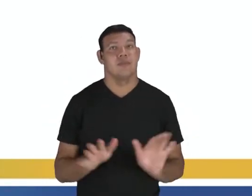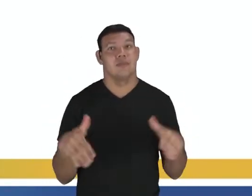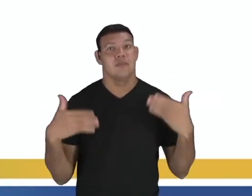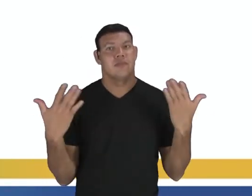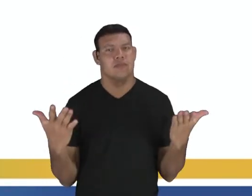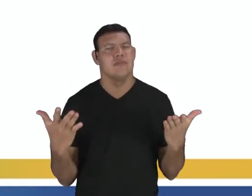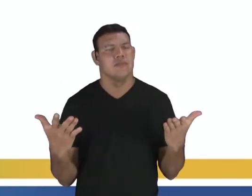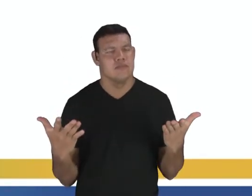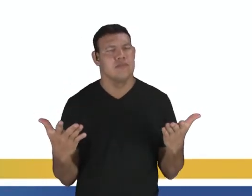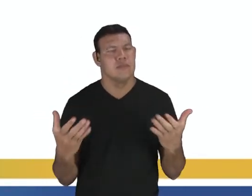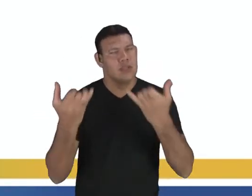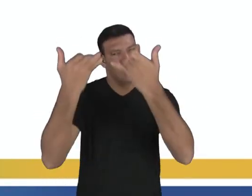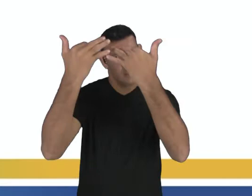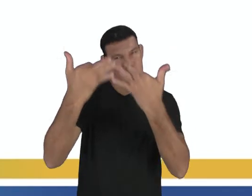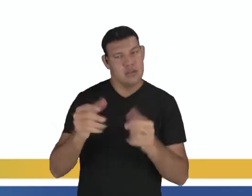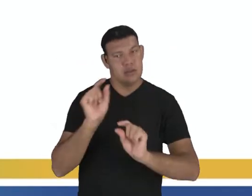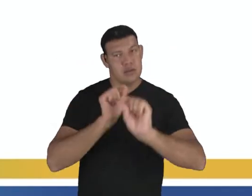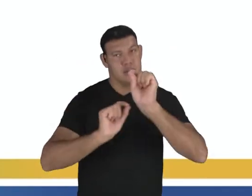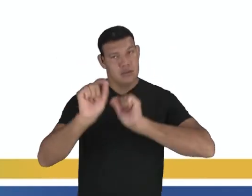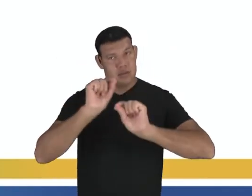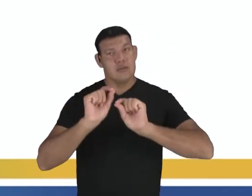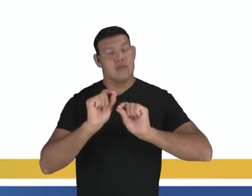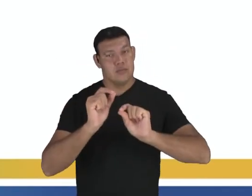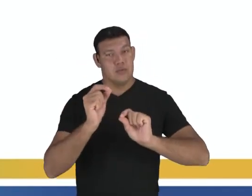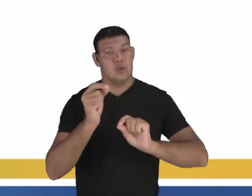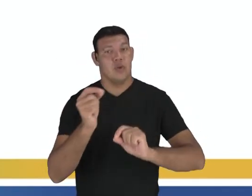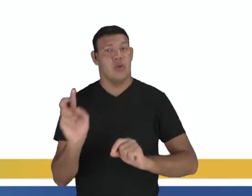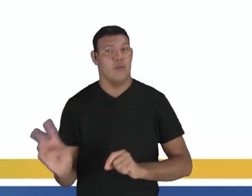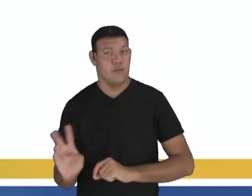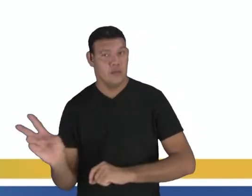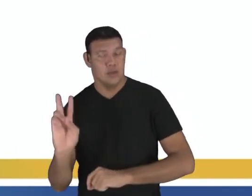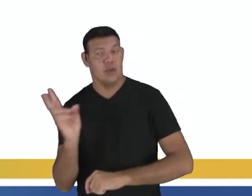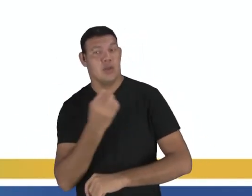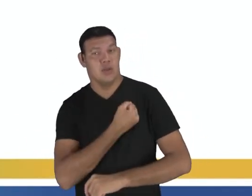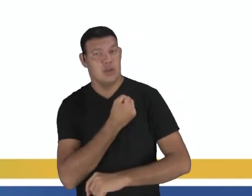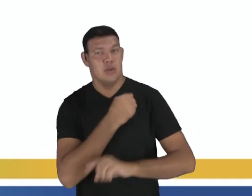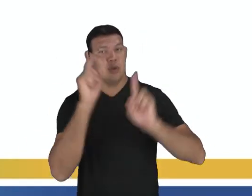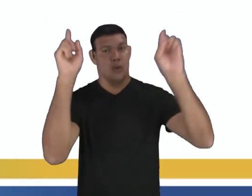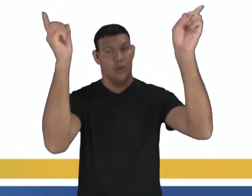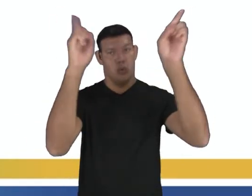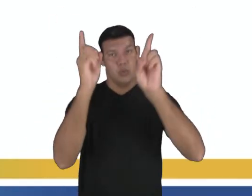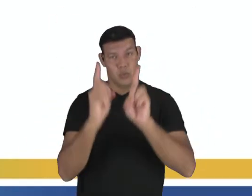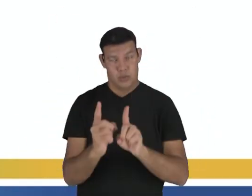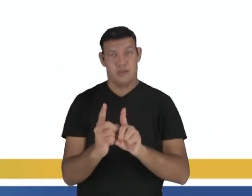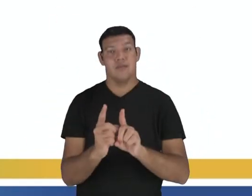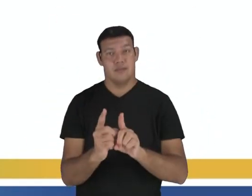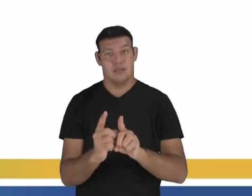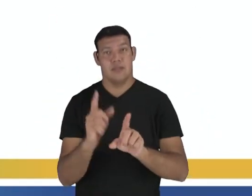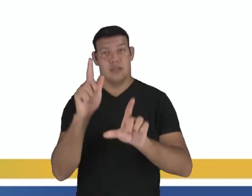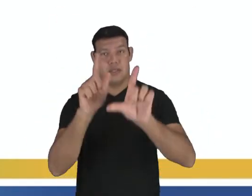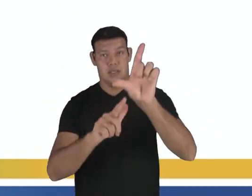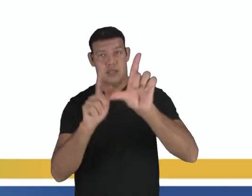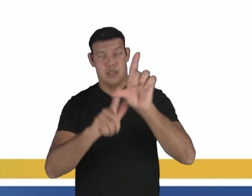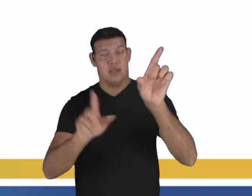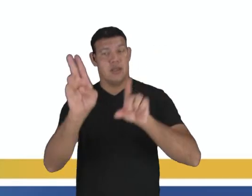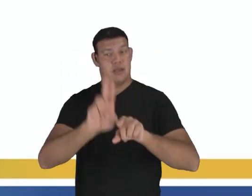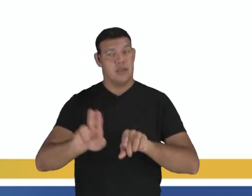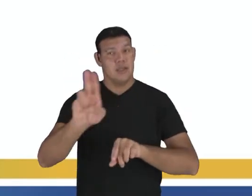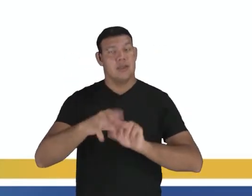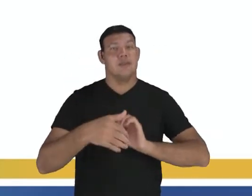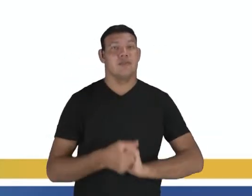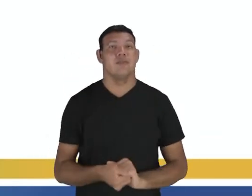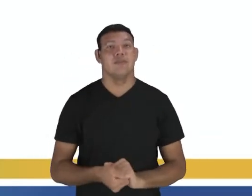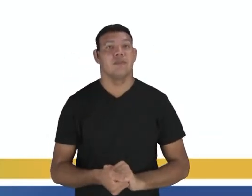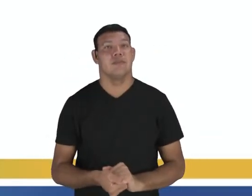Bom, mas o que eu quero falar é sobre o valor numérico de uma expressão algébrica. Como que vai funcionar o valor numérico? O que seria? O